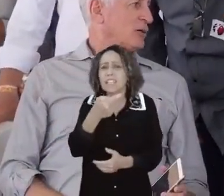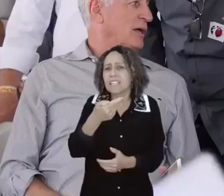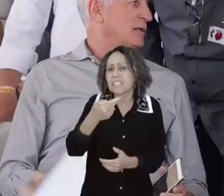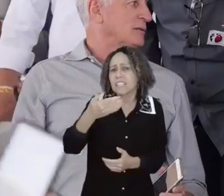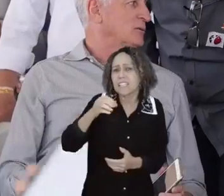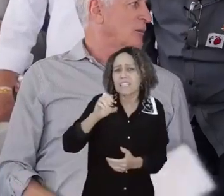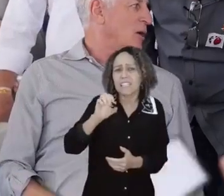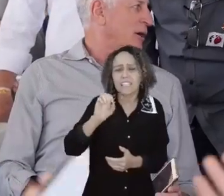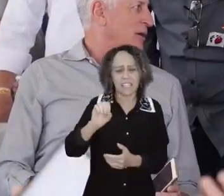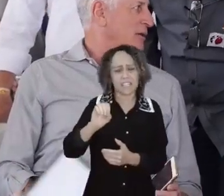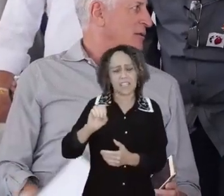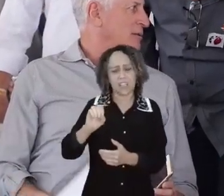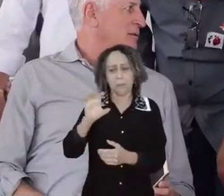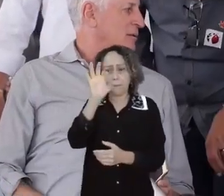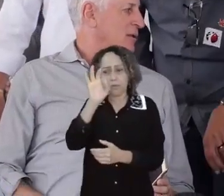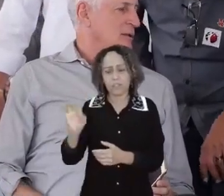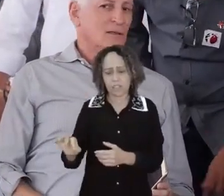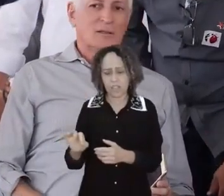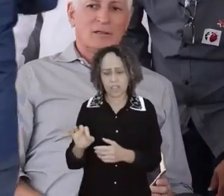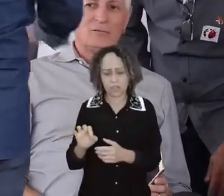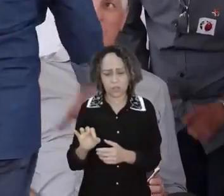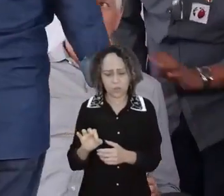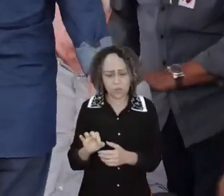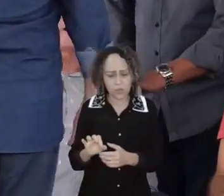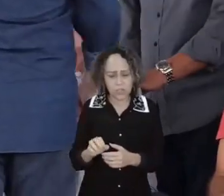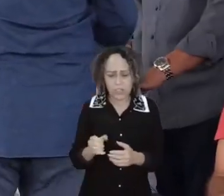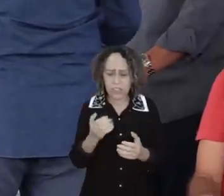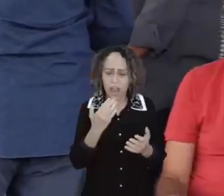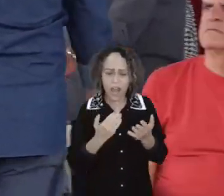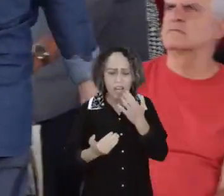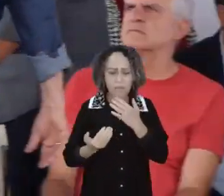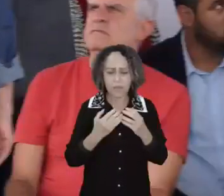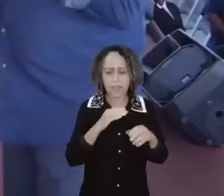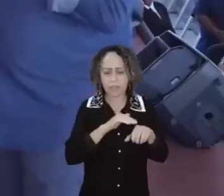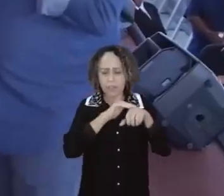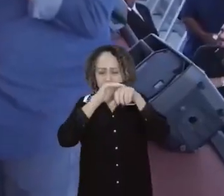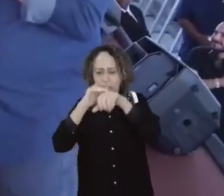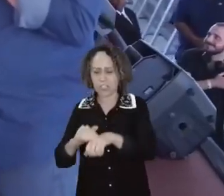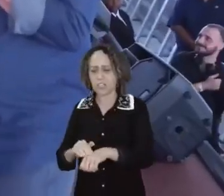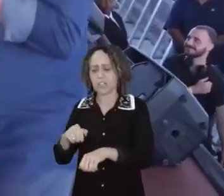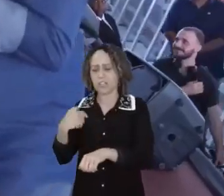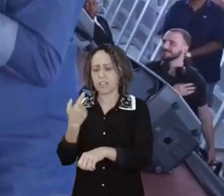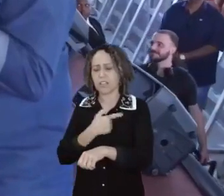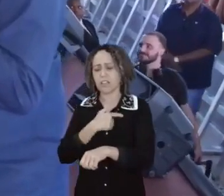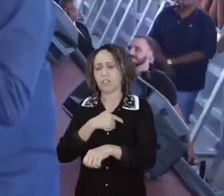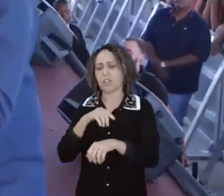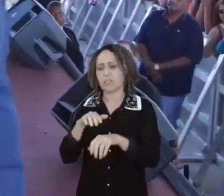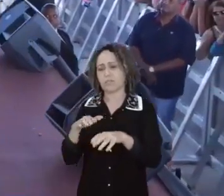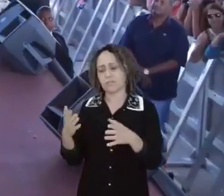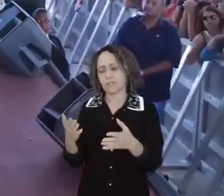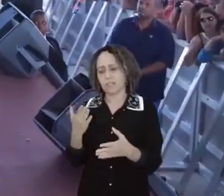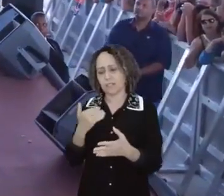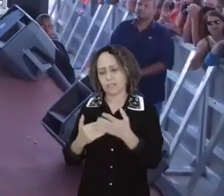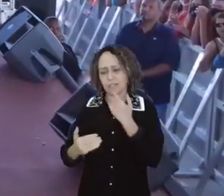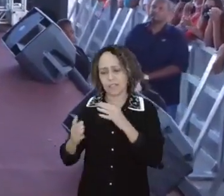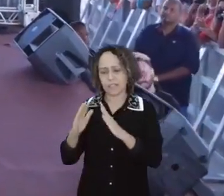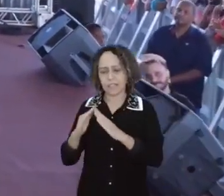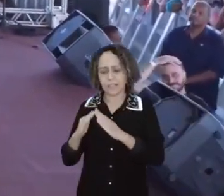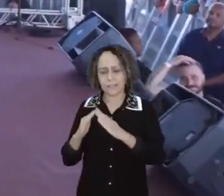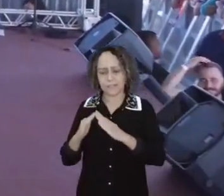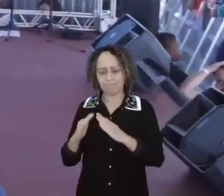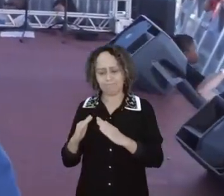Mairo, do Mairo Macho. Ele é um dos grandes produtores de soja desse país. Mas ele não cria uma galinha